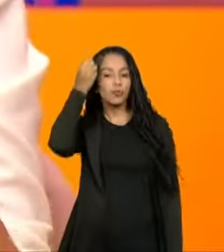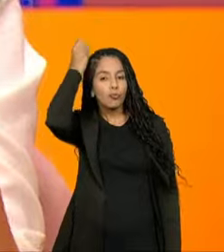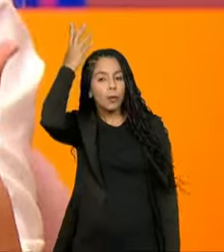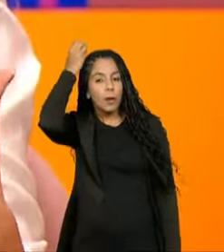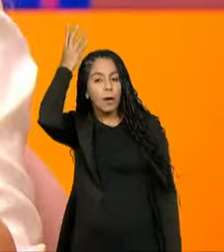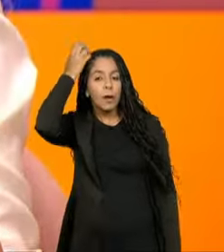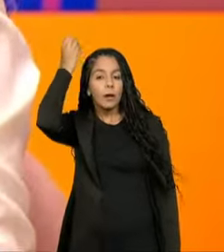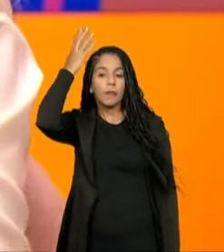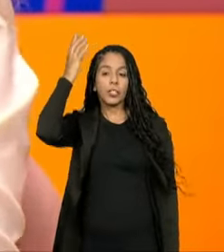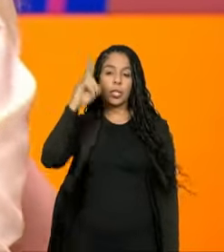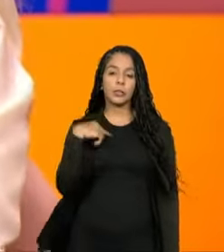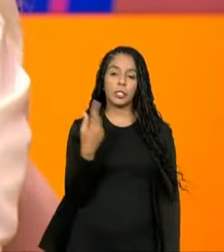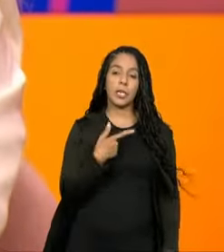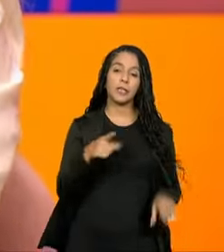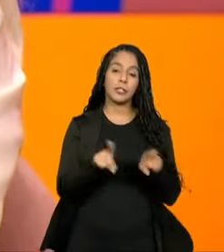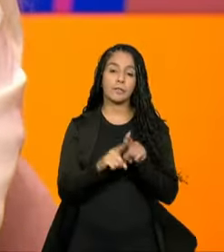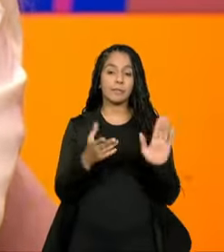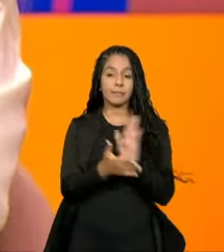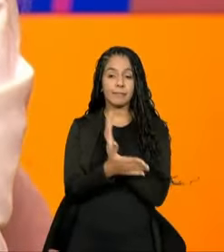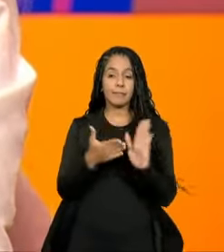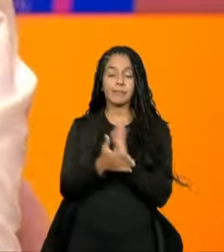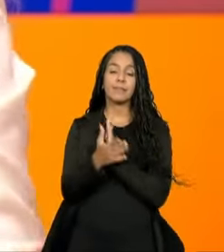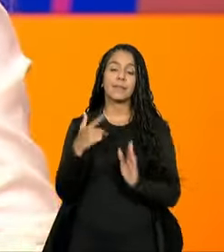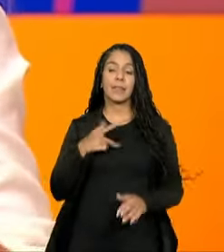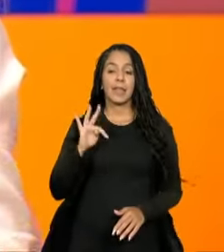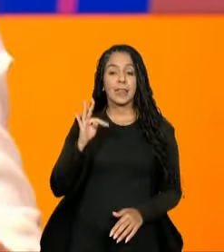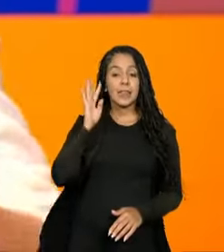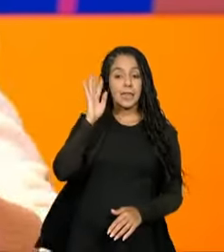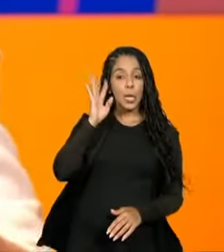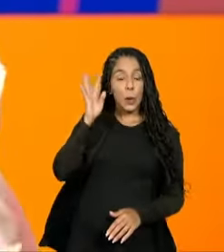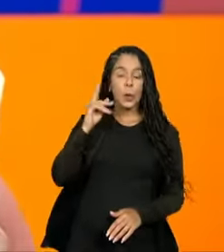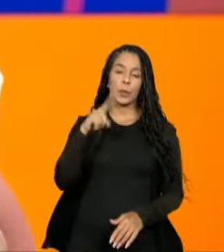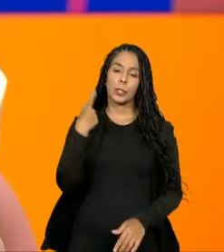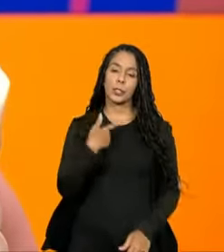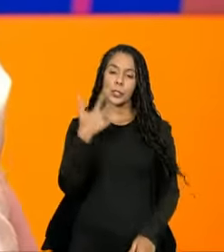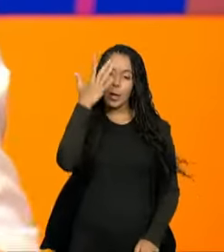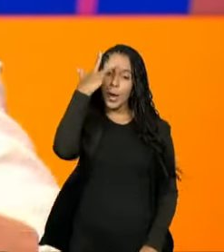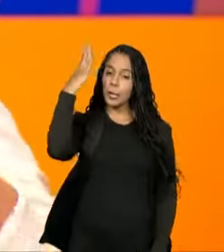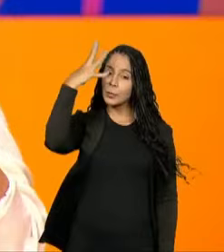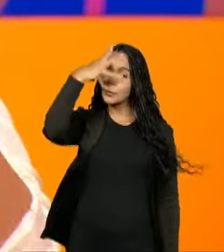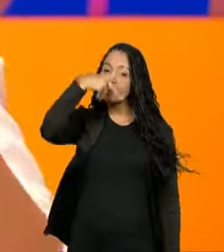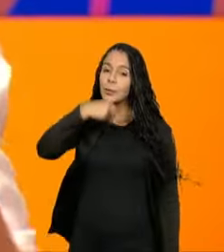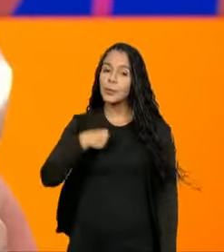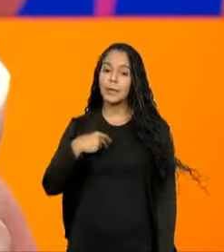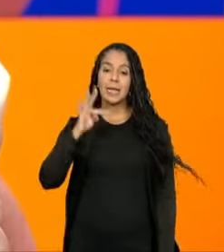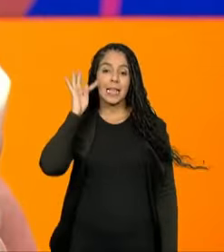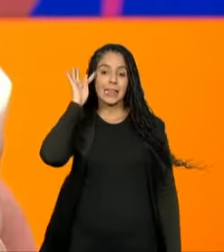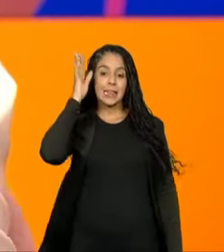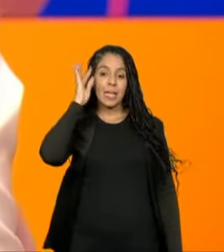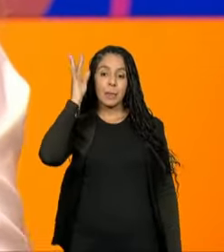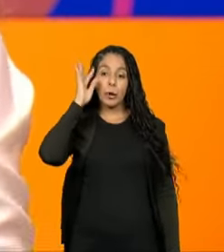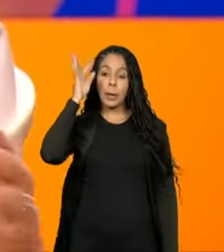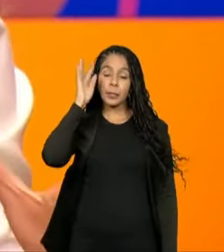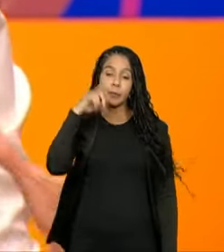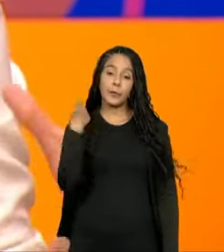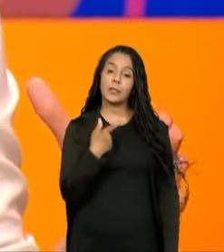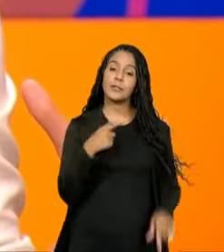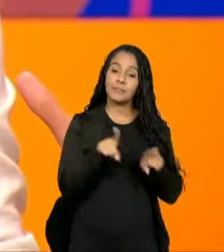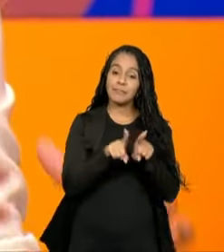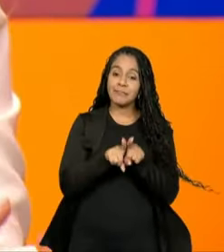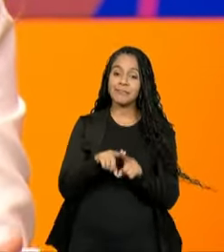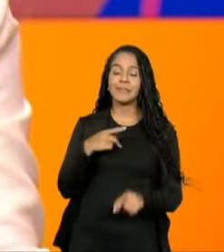existem algumas teorias, né? Teorias, assim, que afetivamente a gente acha belas, enfim, como teoria das avós, por exemplo, né? Em